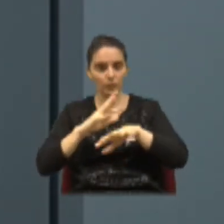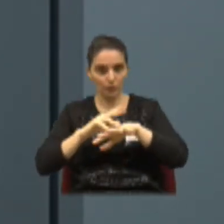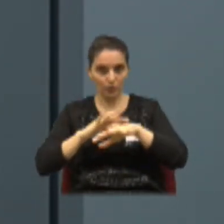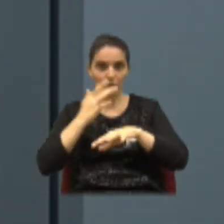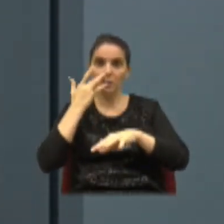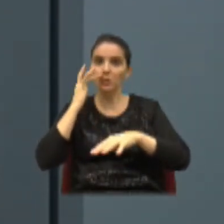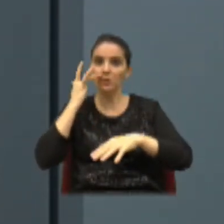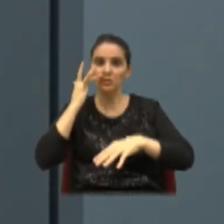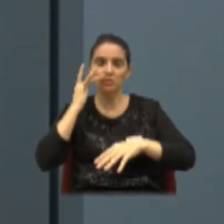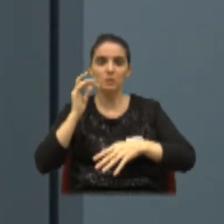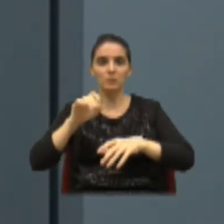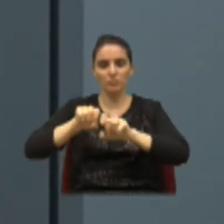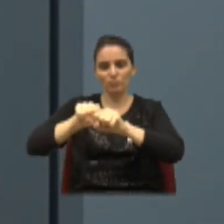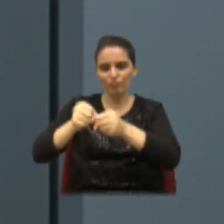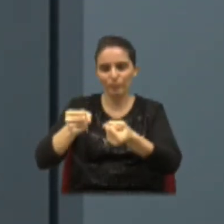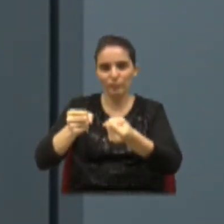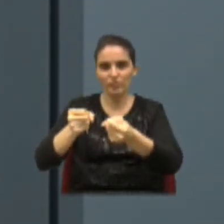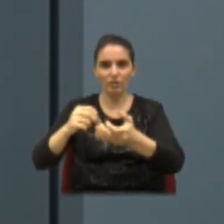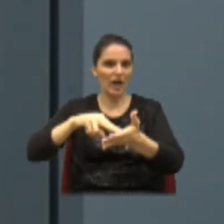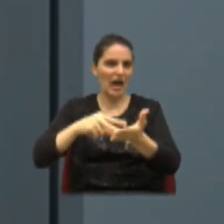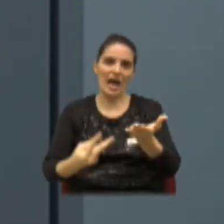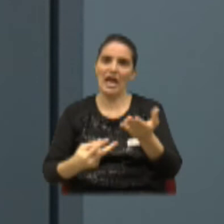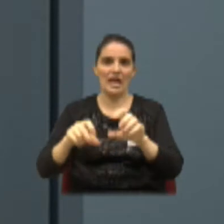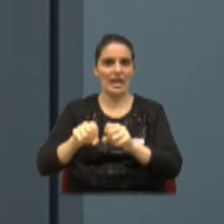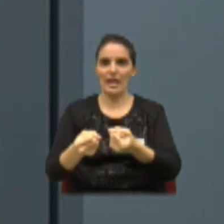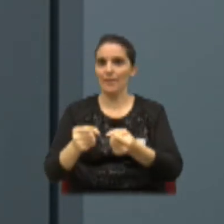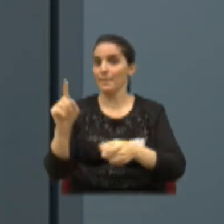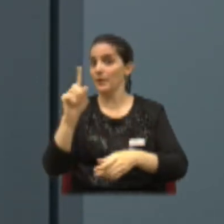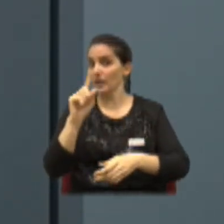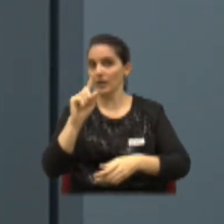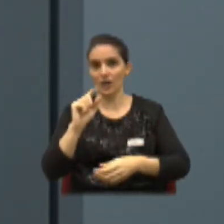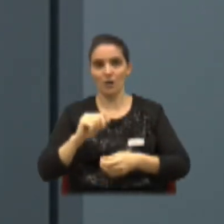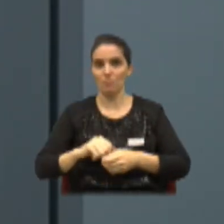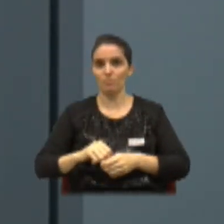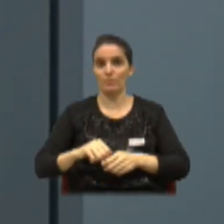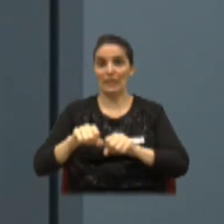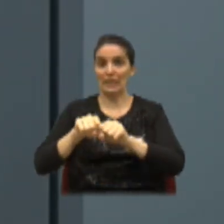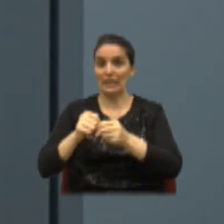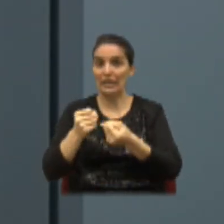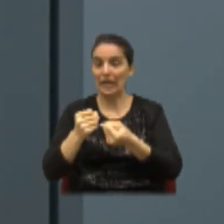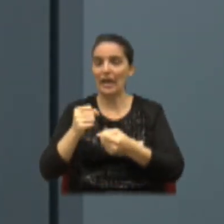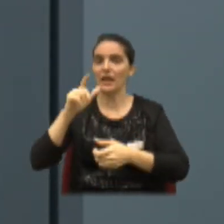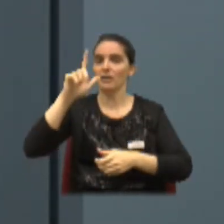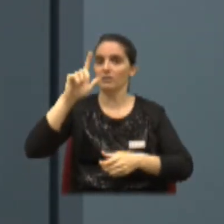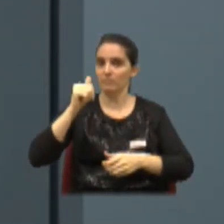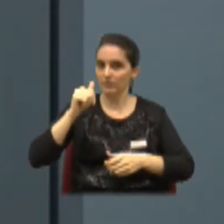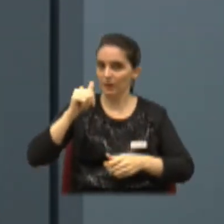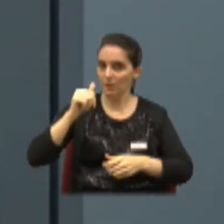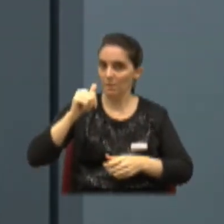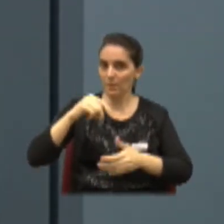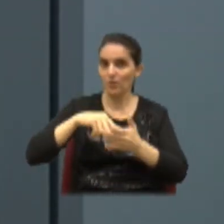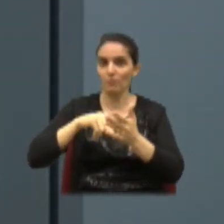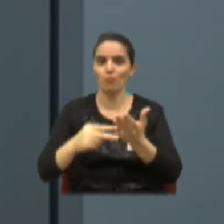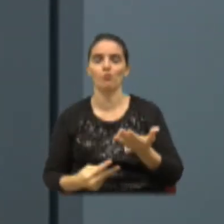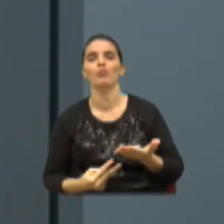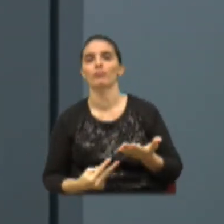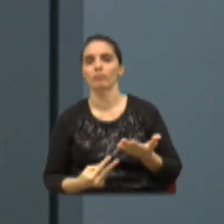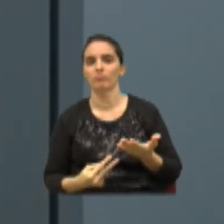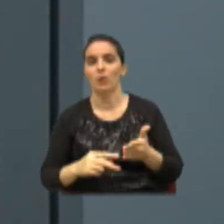cai e você quebra. Você quebra para depois cair. Então, se nós conseguirmos